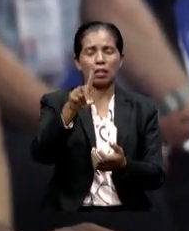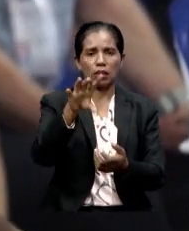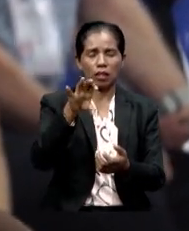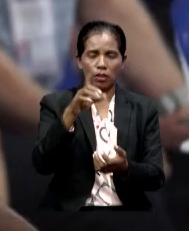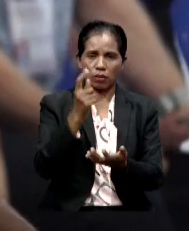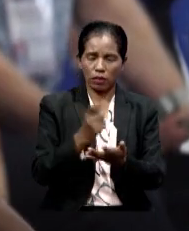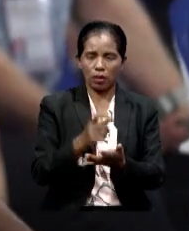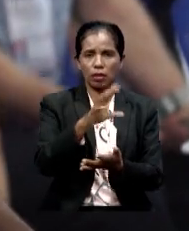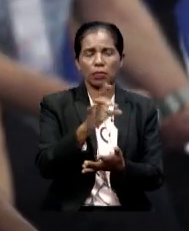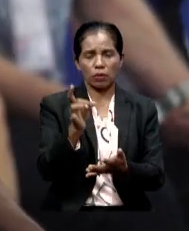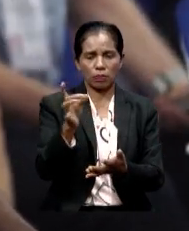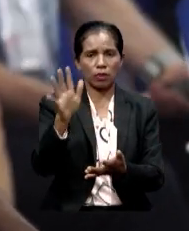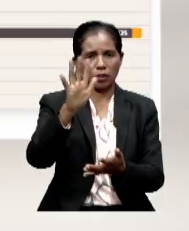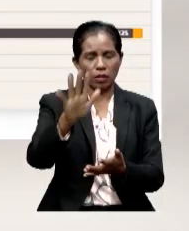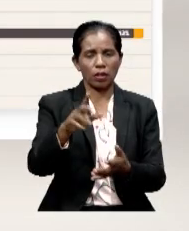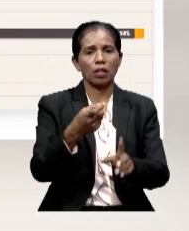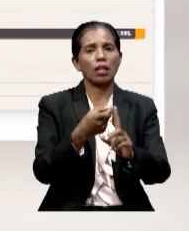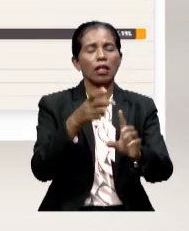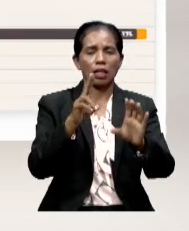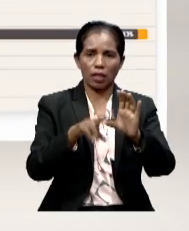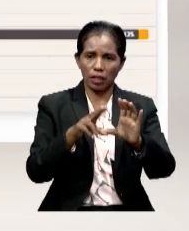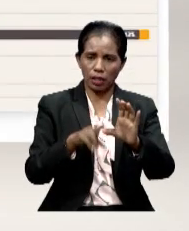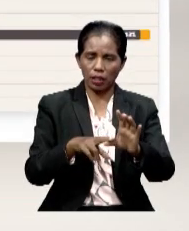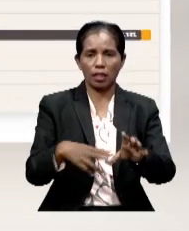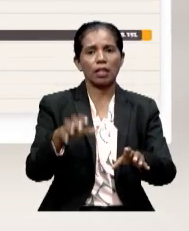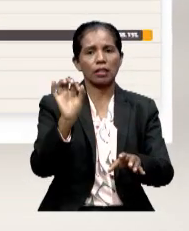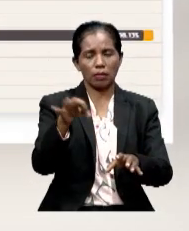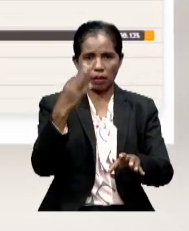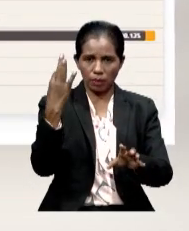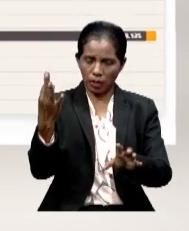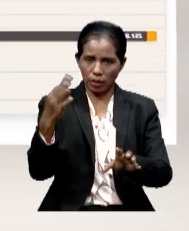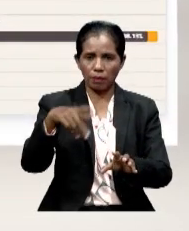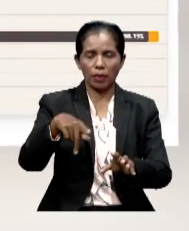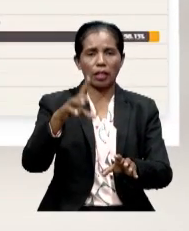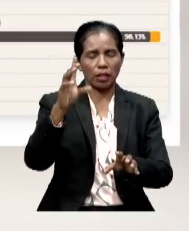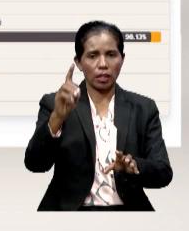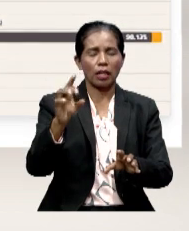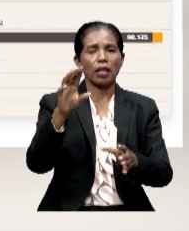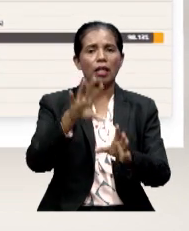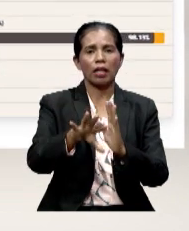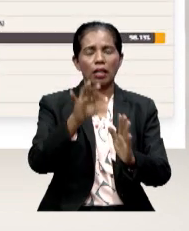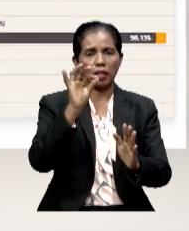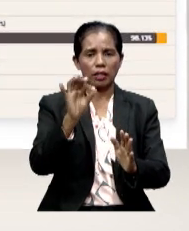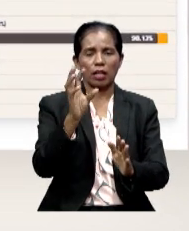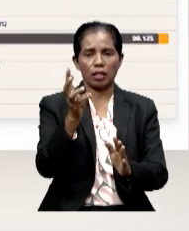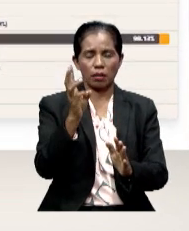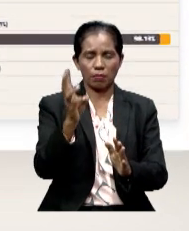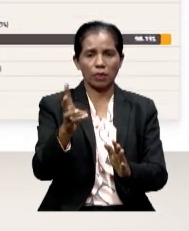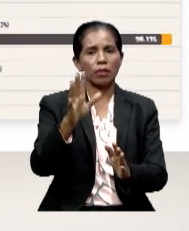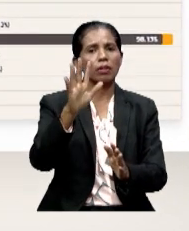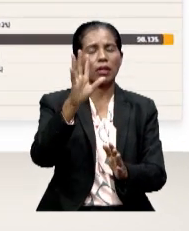hitunulu resin o aluliu, corresponde ao cadeira sanulu resin sia, PD retam votos, rihun nenulu resin